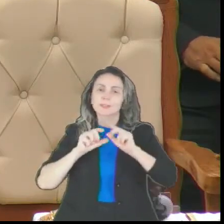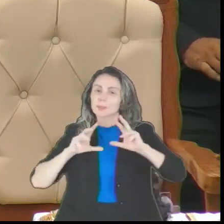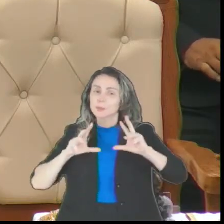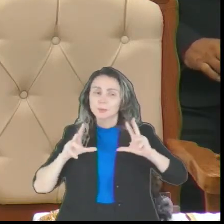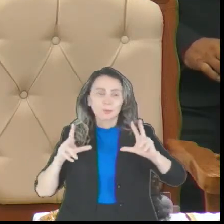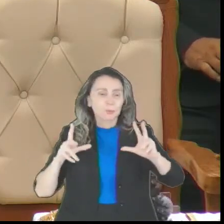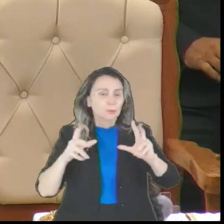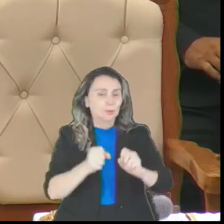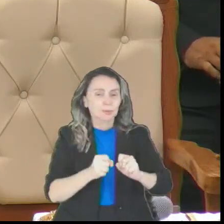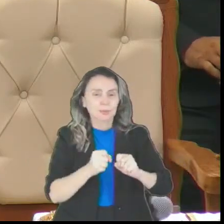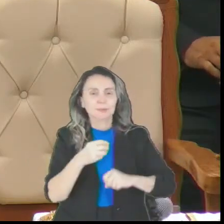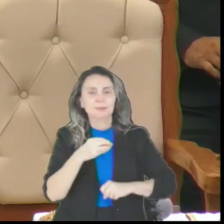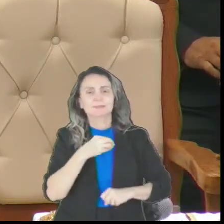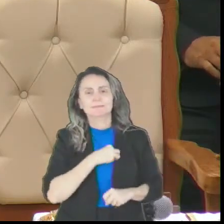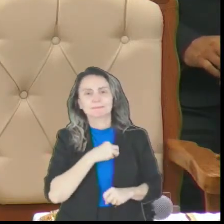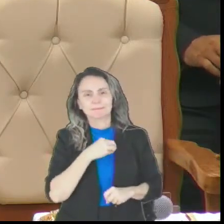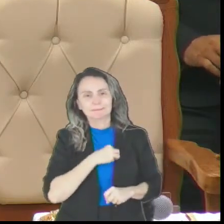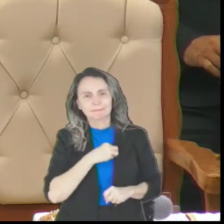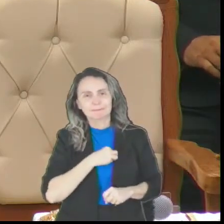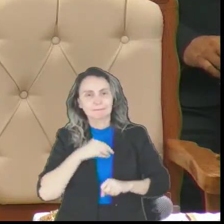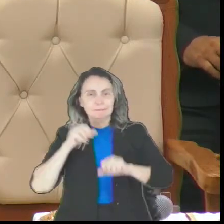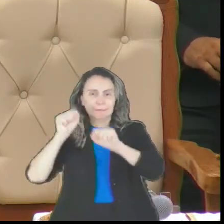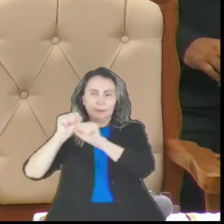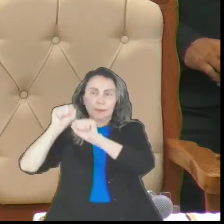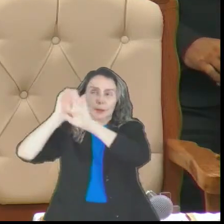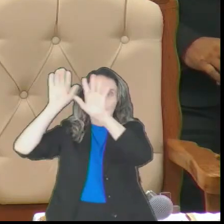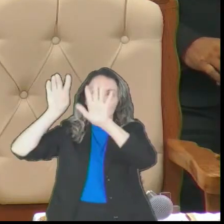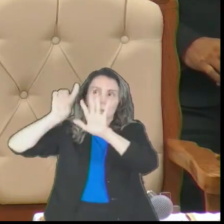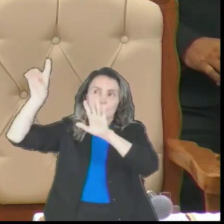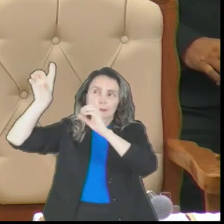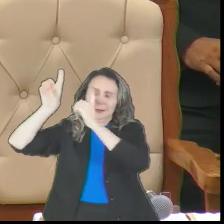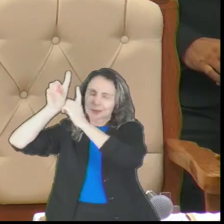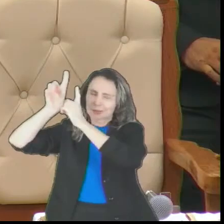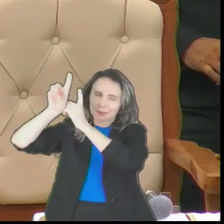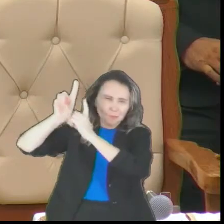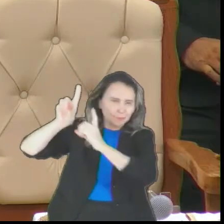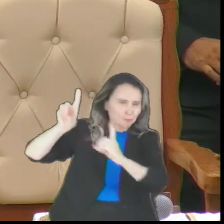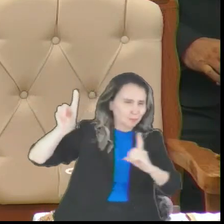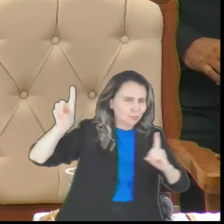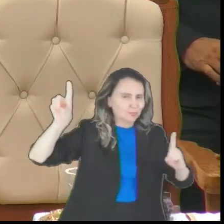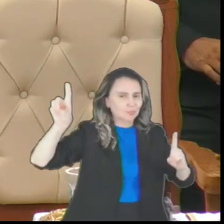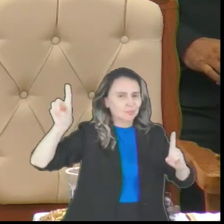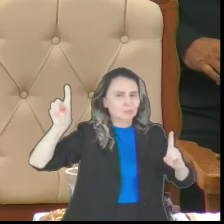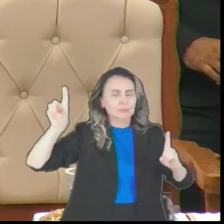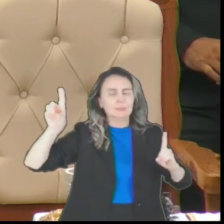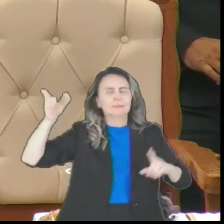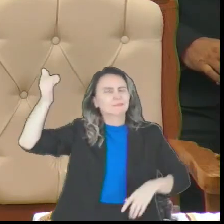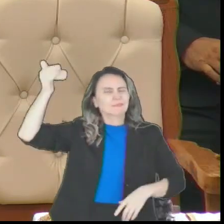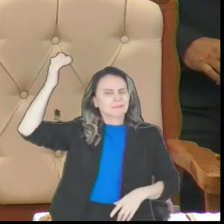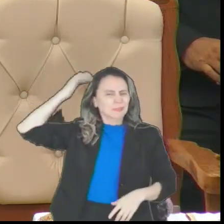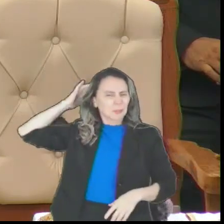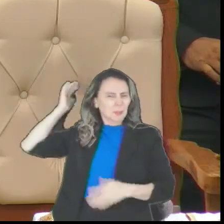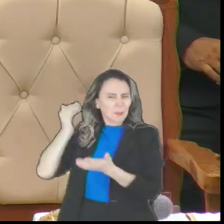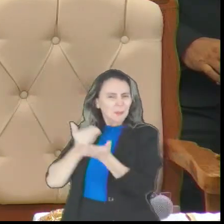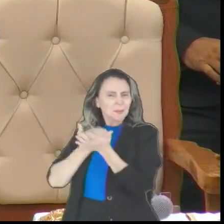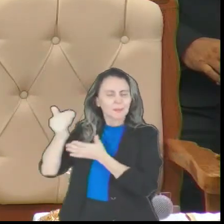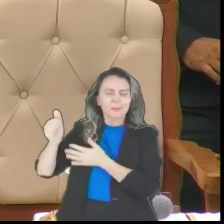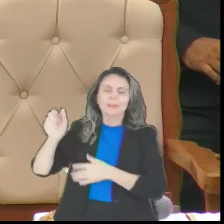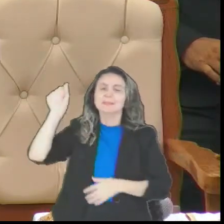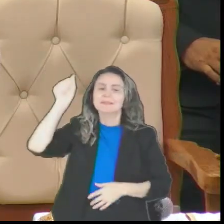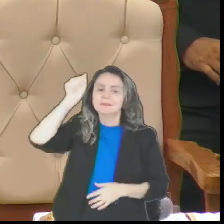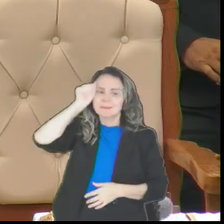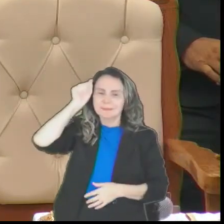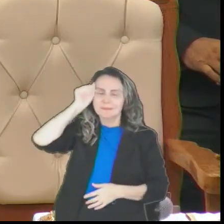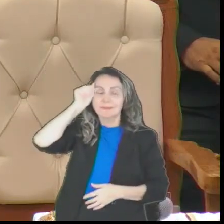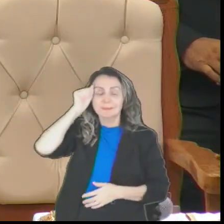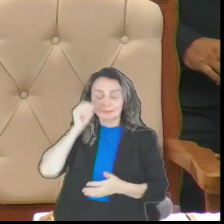destituídos estão da glória de Deus. Desde Adão, e é Paulo que fala isso no capítulo 5